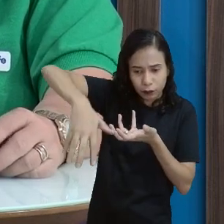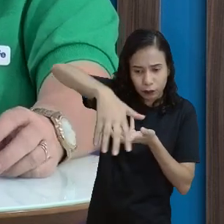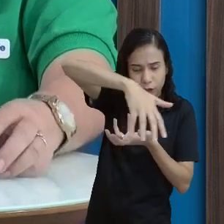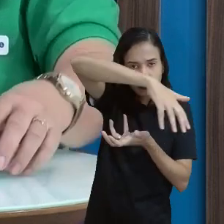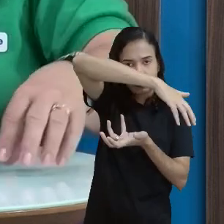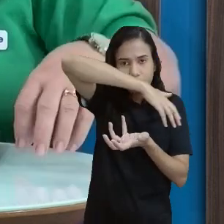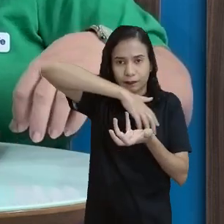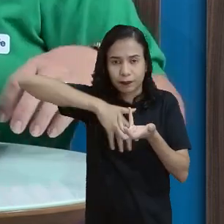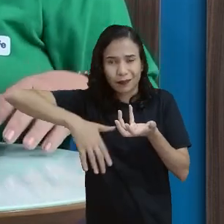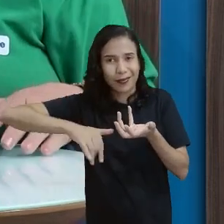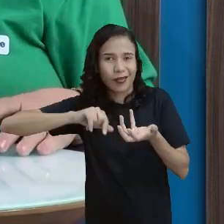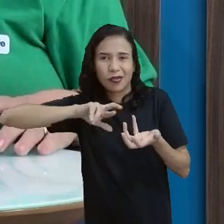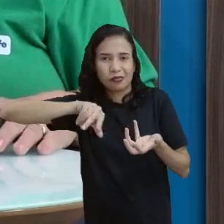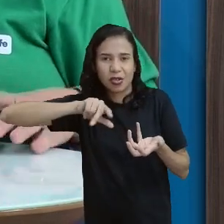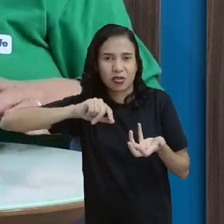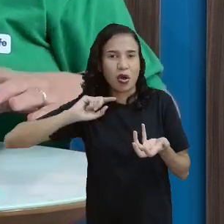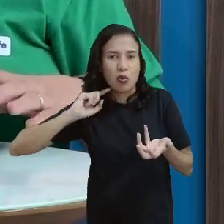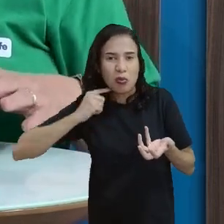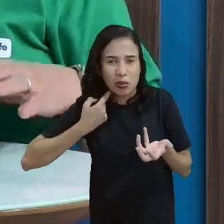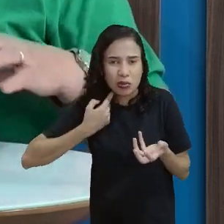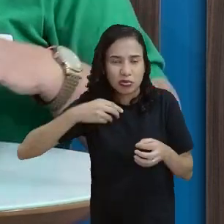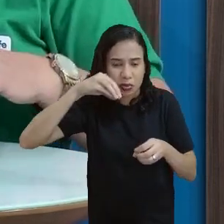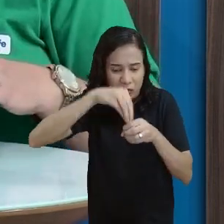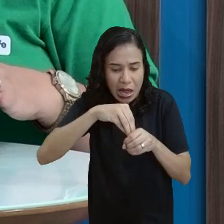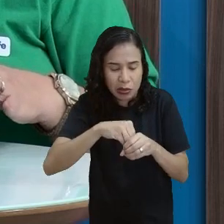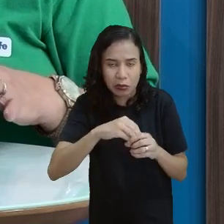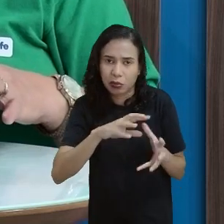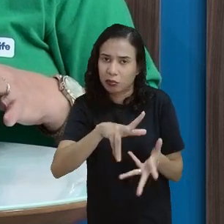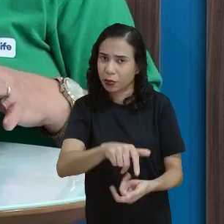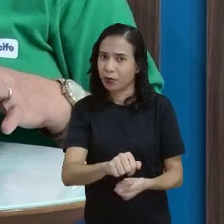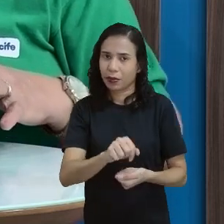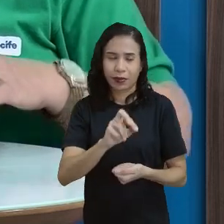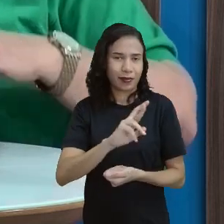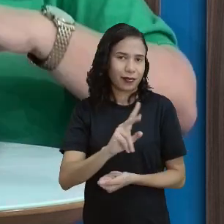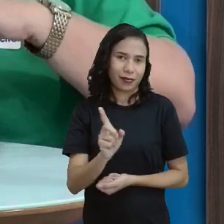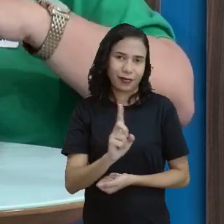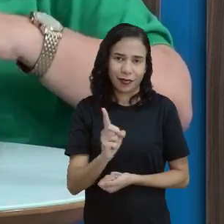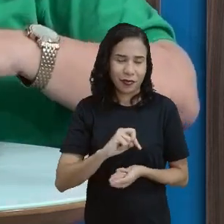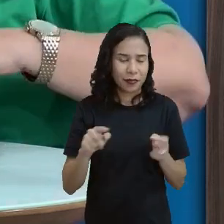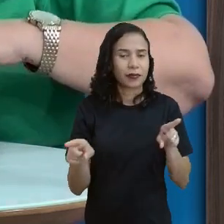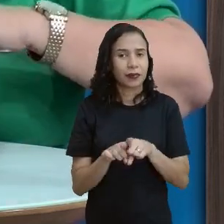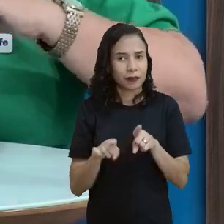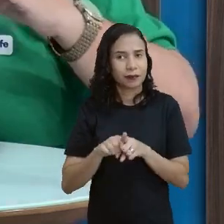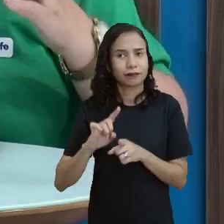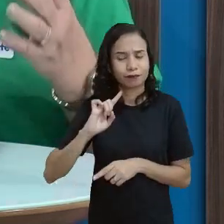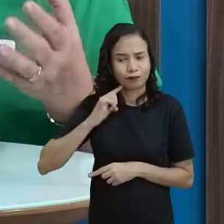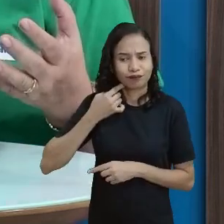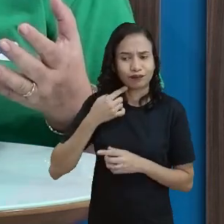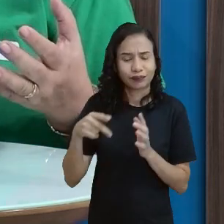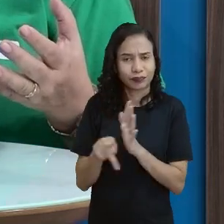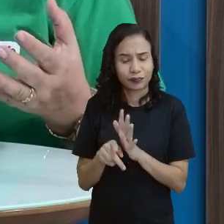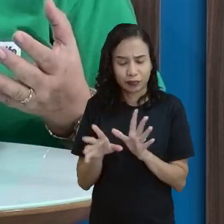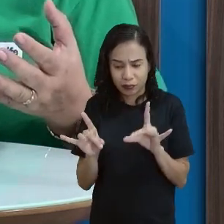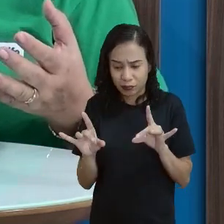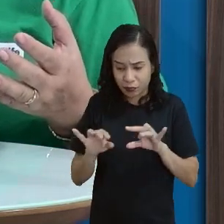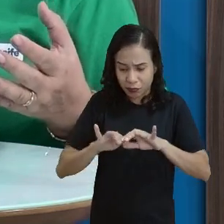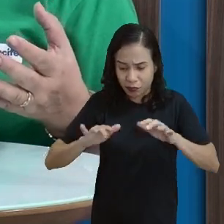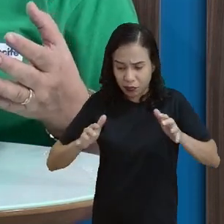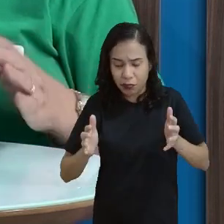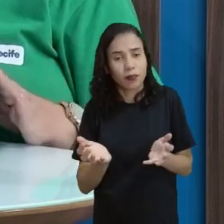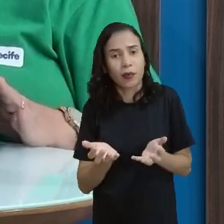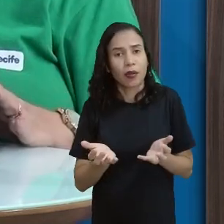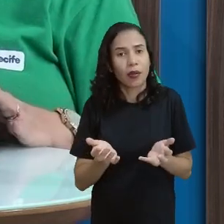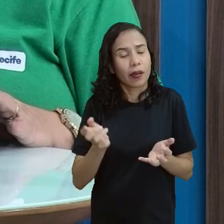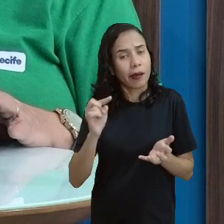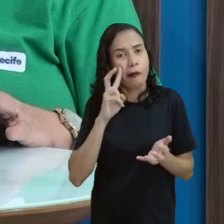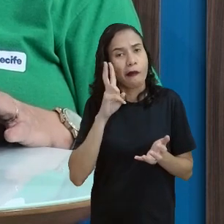Então, não é só esse lixo que está dentro do nosso planeta ou, né, coladinho aí na superfície do nosso planeta